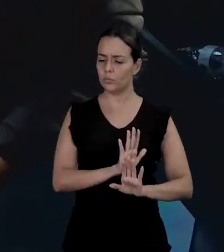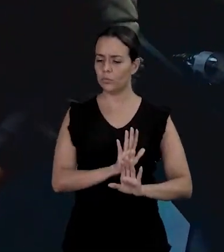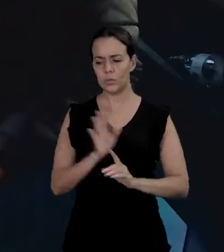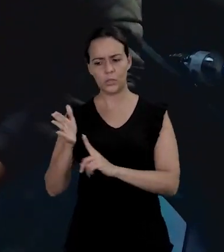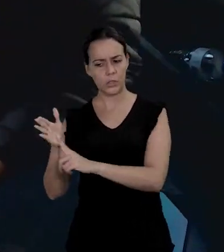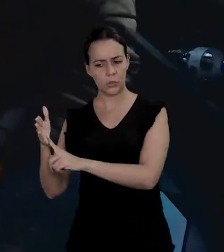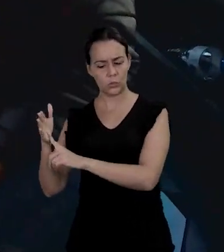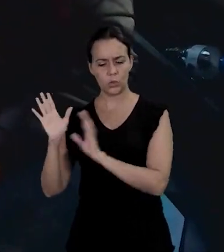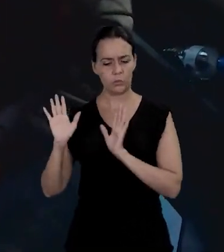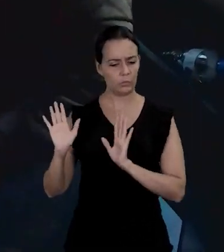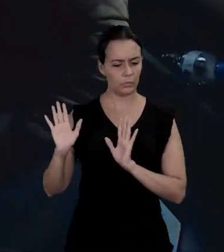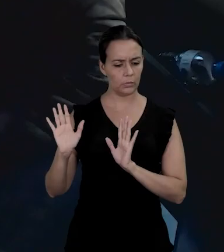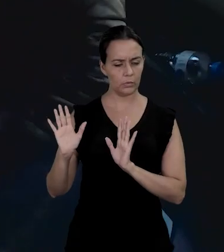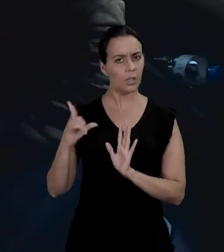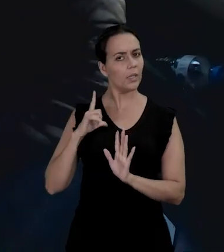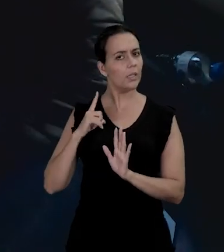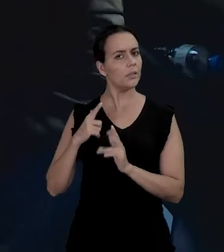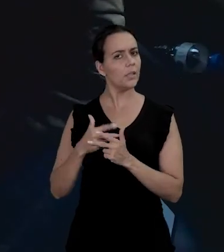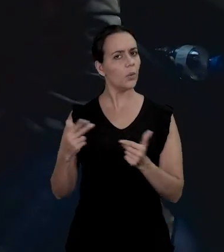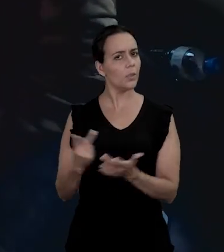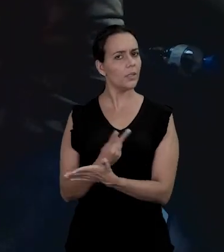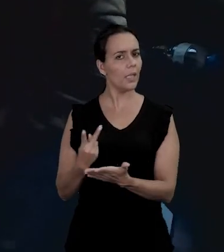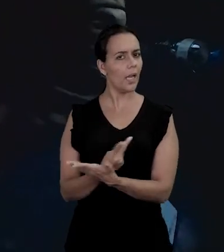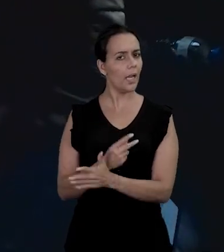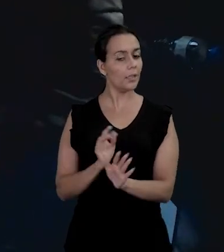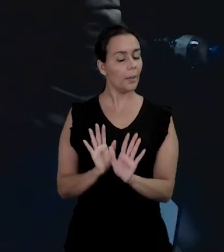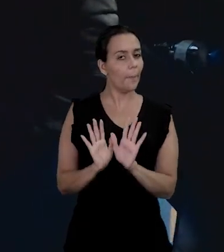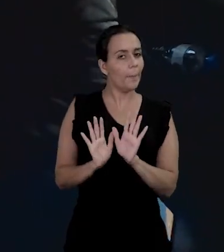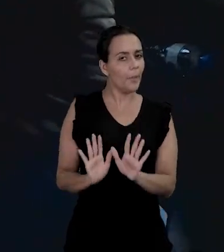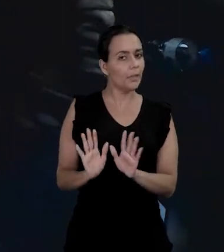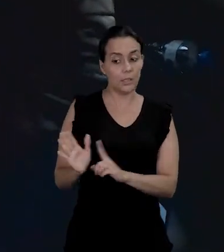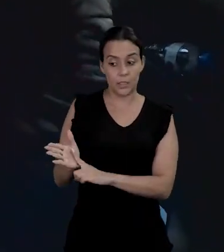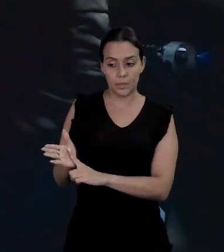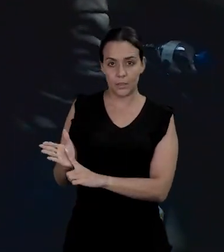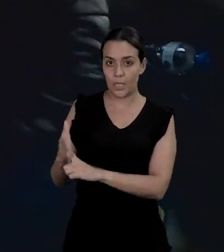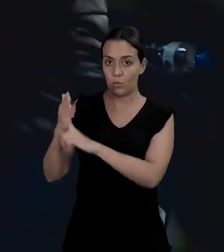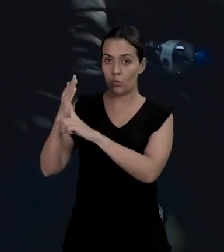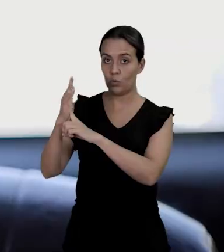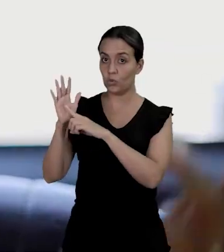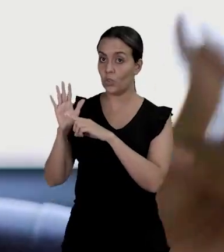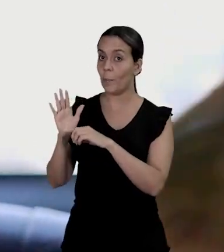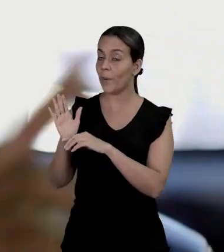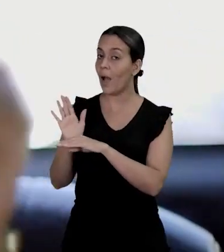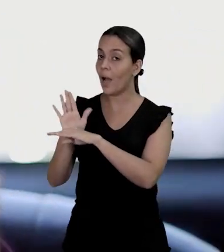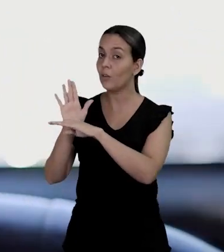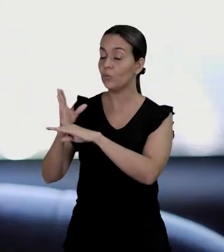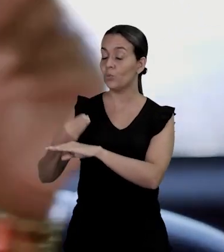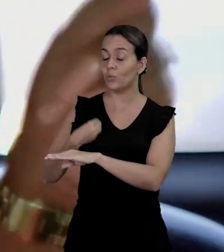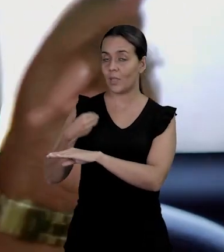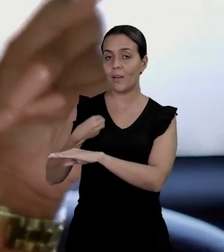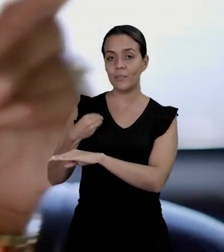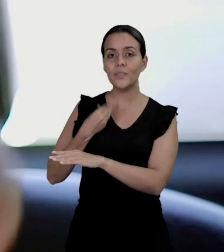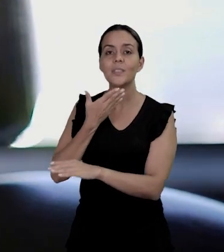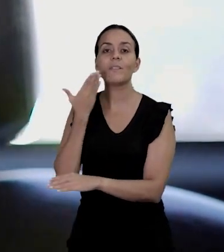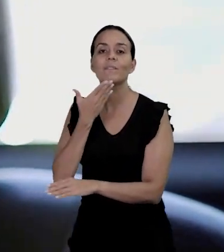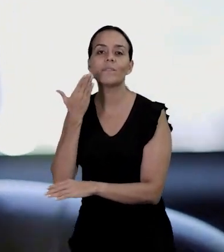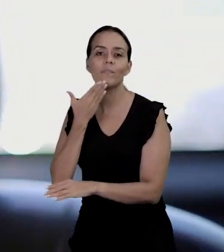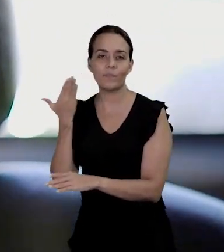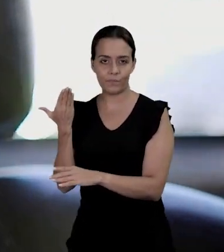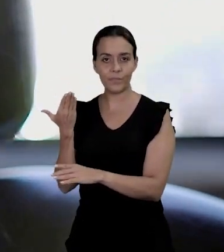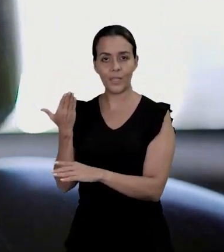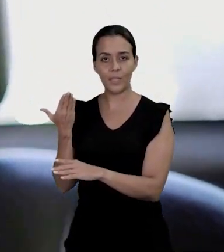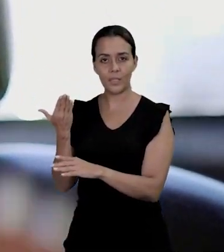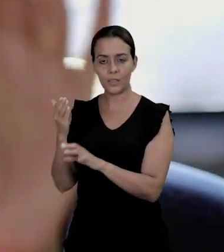que vai facilitar, né, a nossa vida, né, a vida da sociedade, enfim, seja no ambiente físico ou no digital. Sim. Qual foi a minha primeira virada de chave com relação a essa questão